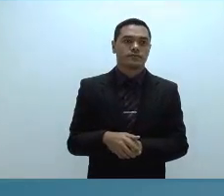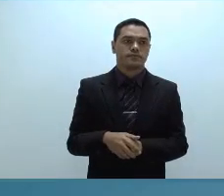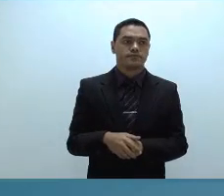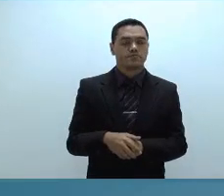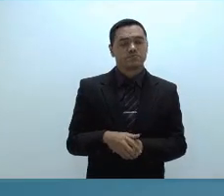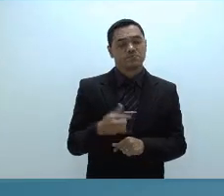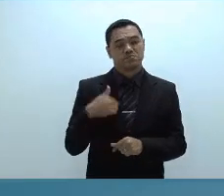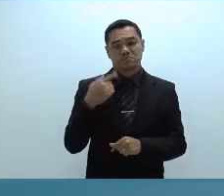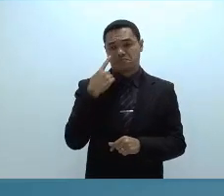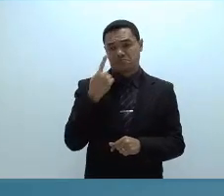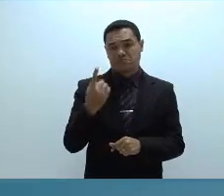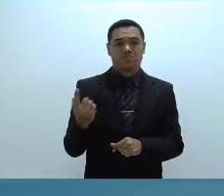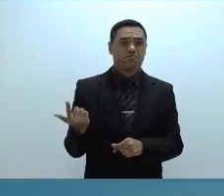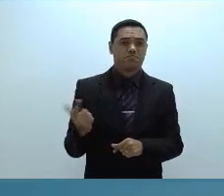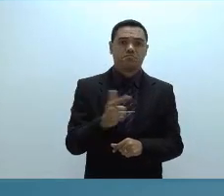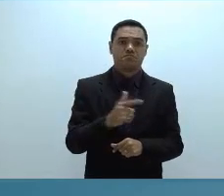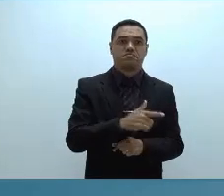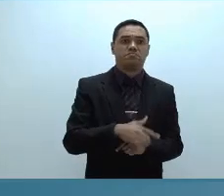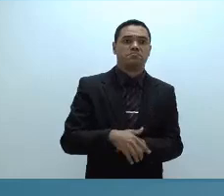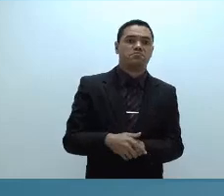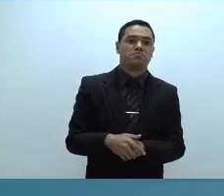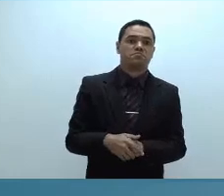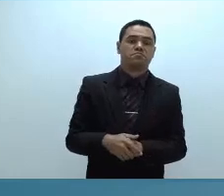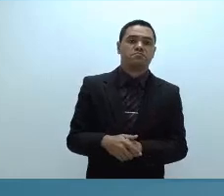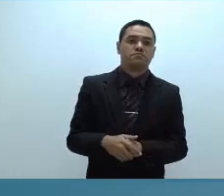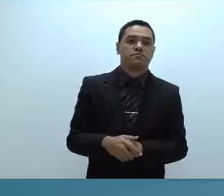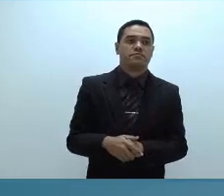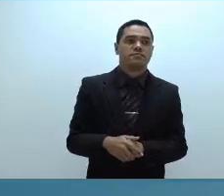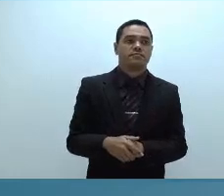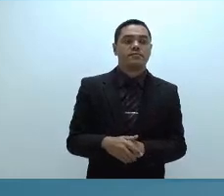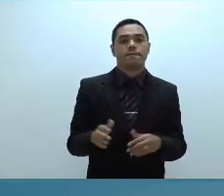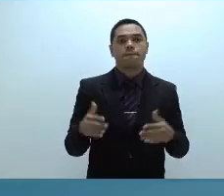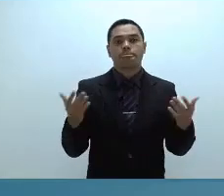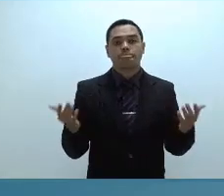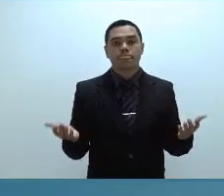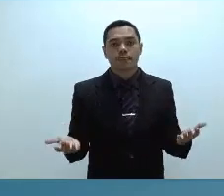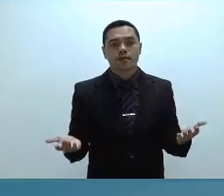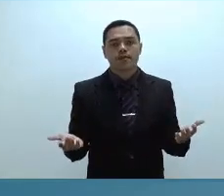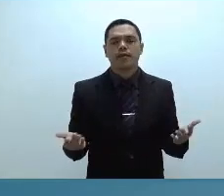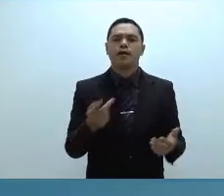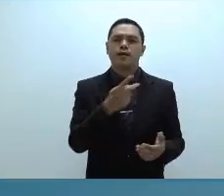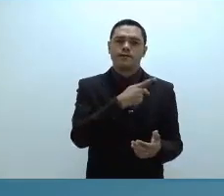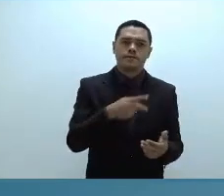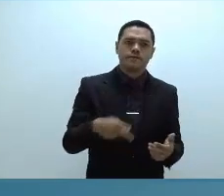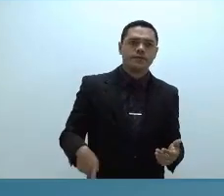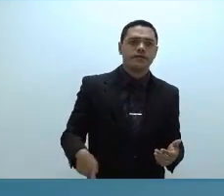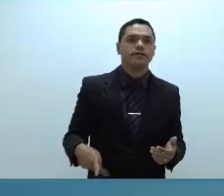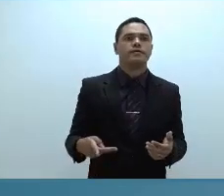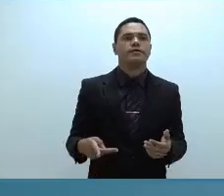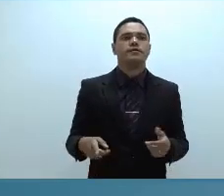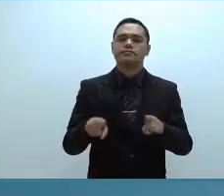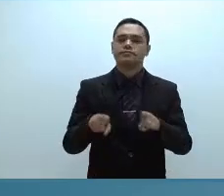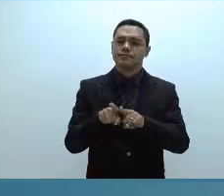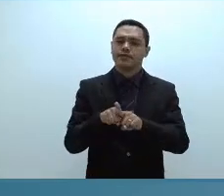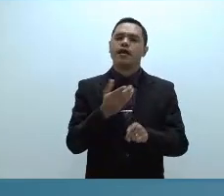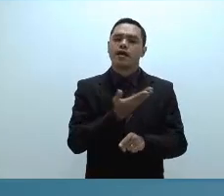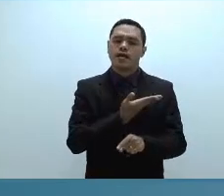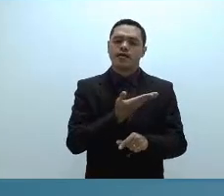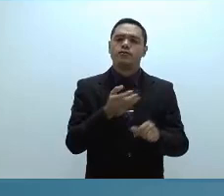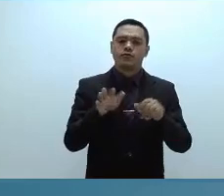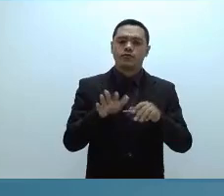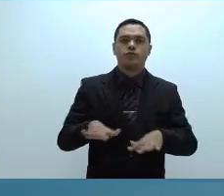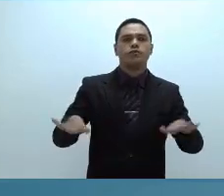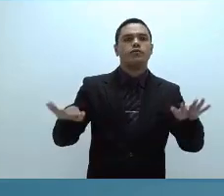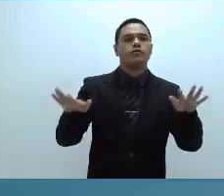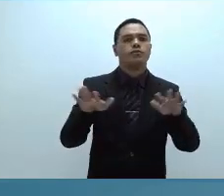Eu não vejo isso. Daí porque, senhor presidente, demais colegas,